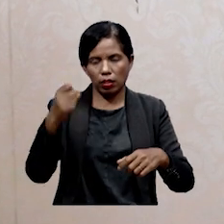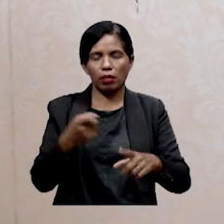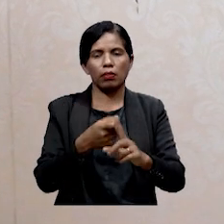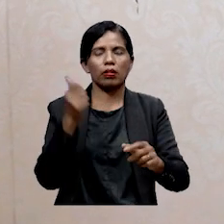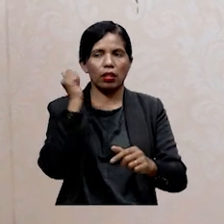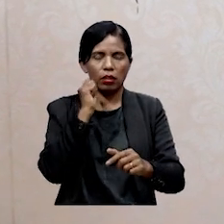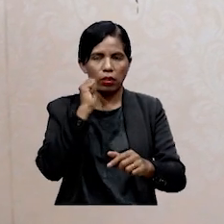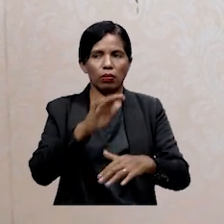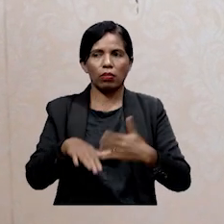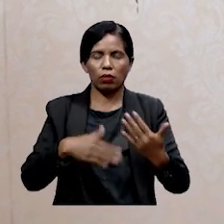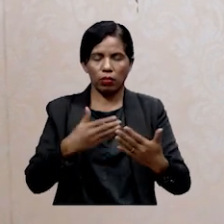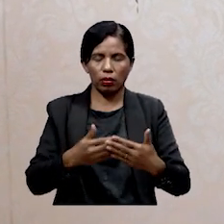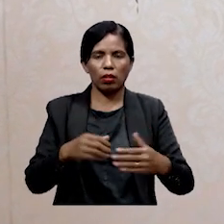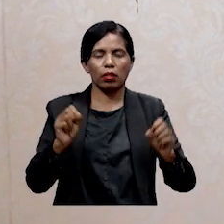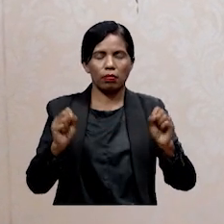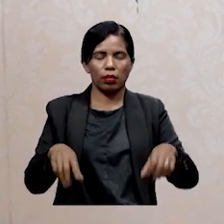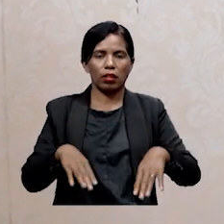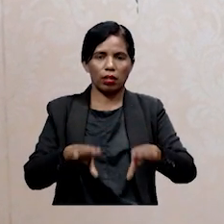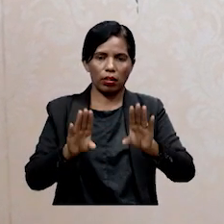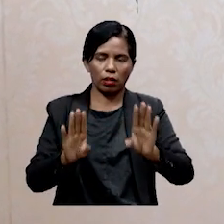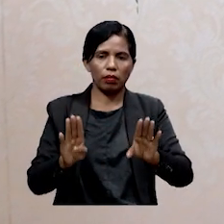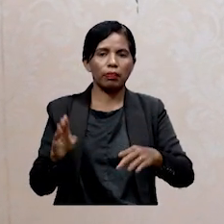é tudo sobre comércio, sobre